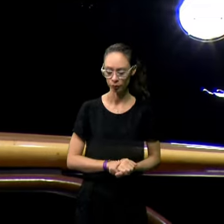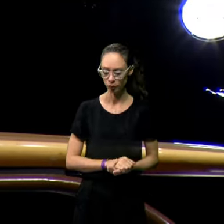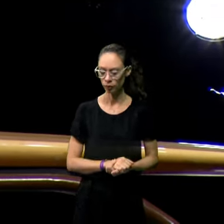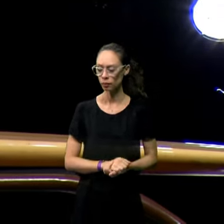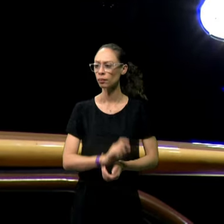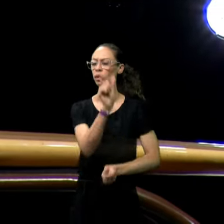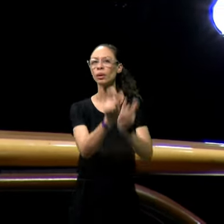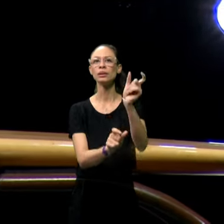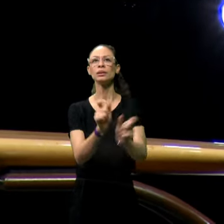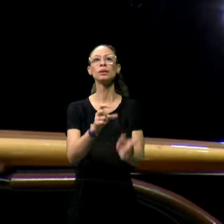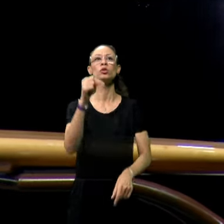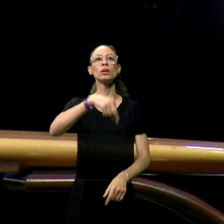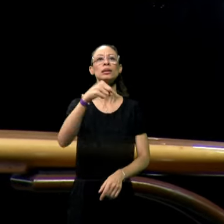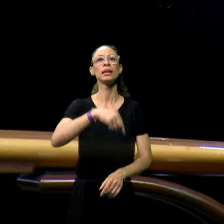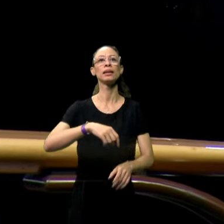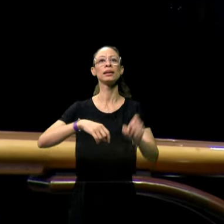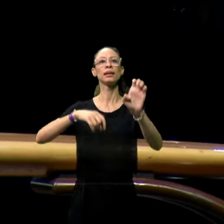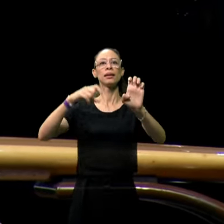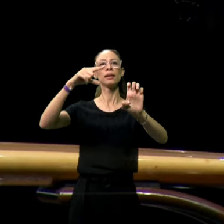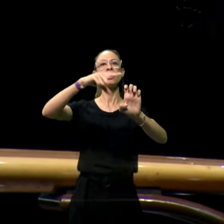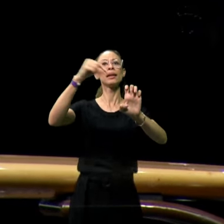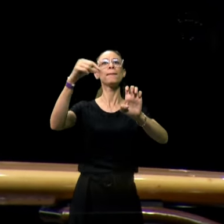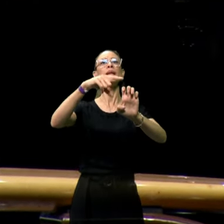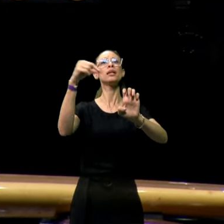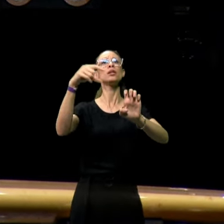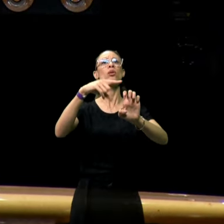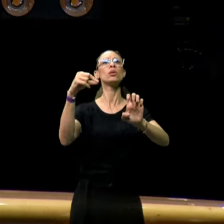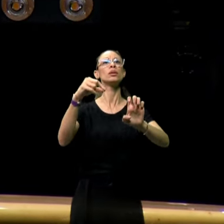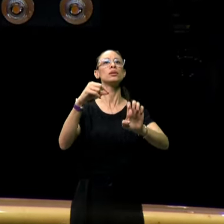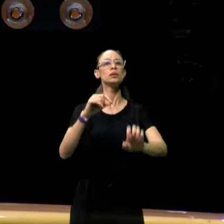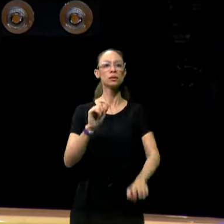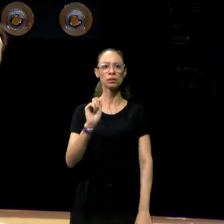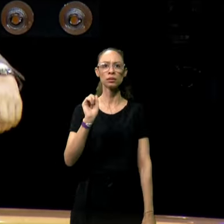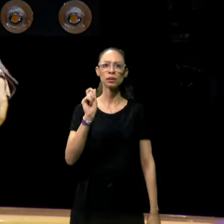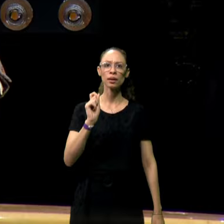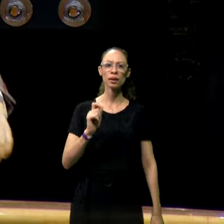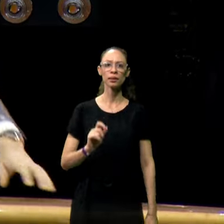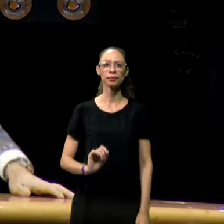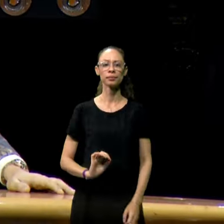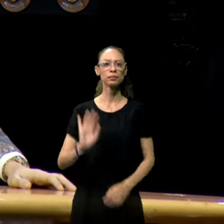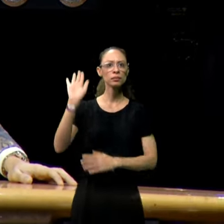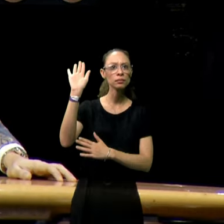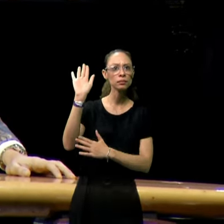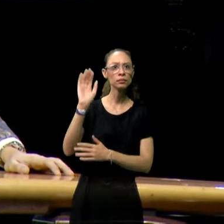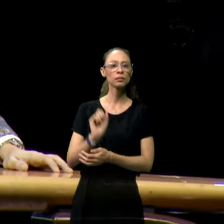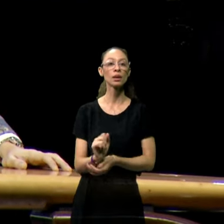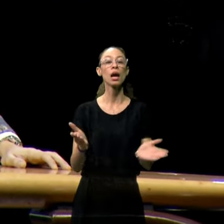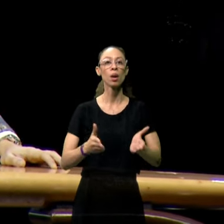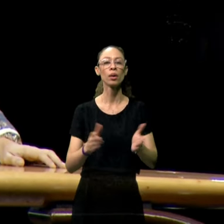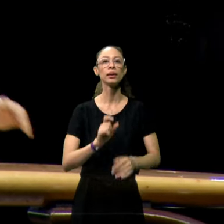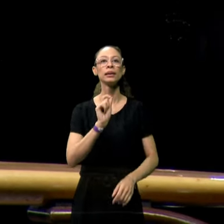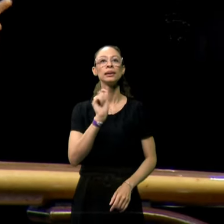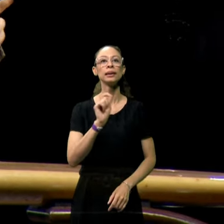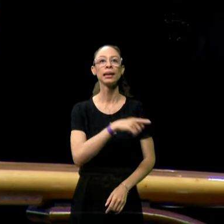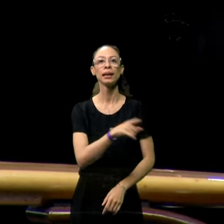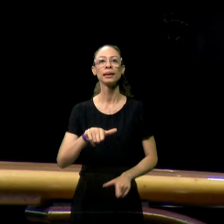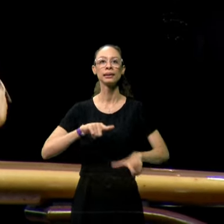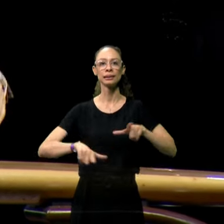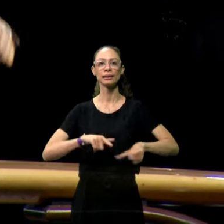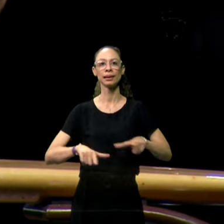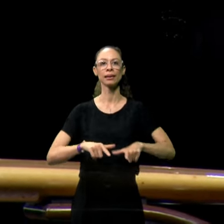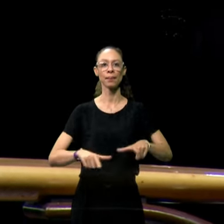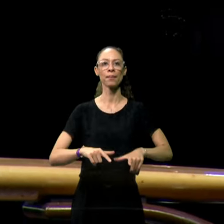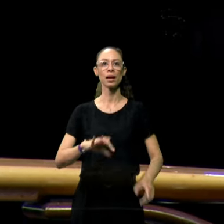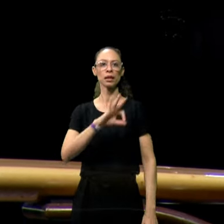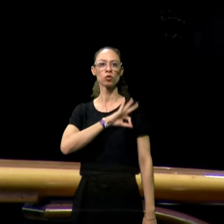Quantos aqui autônomos ou empreendedores têm? Levantem a mão. Ok, baixem a mão. Vamos fazer o inverso. Quantos aqui trabalham para alguém